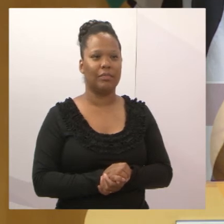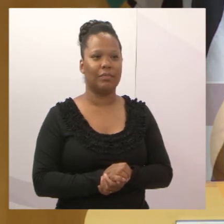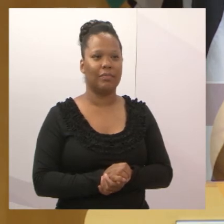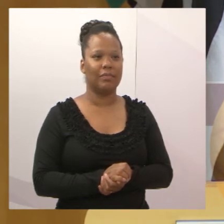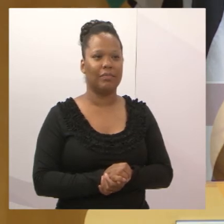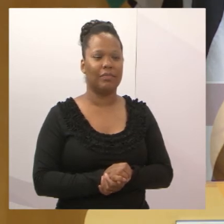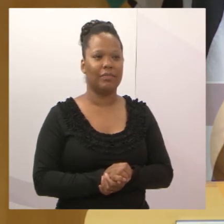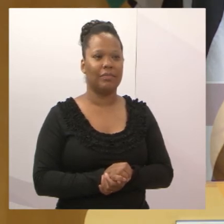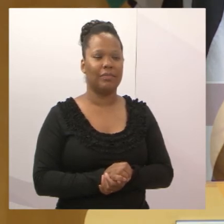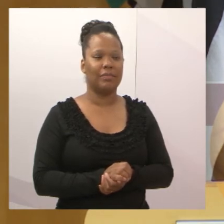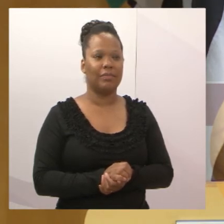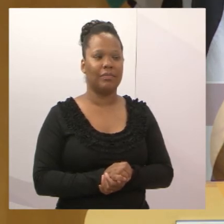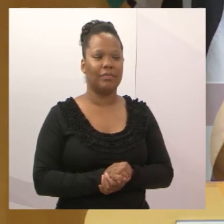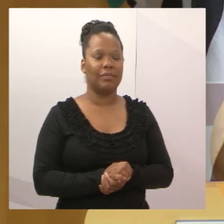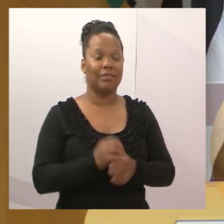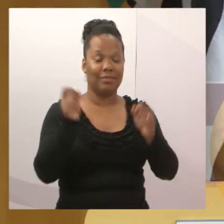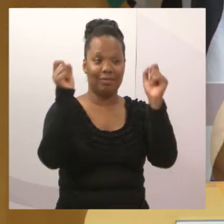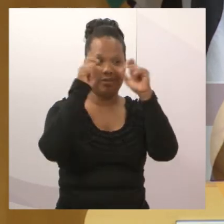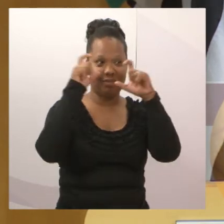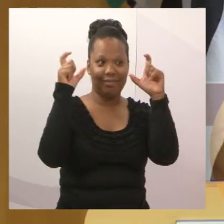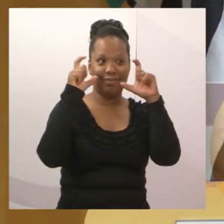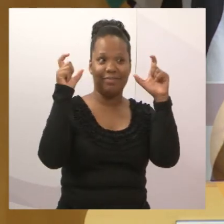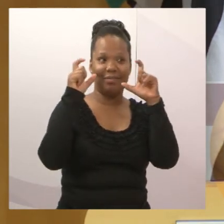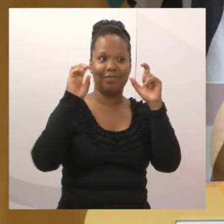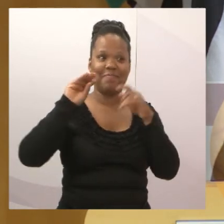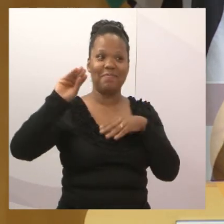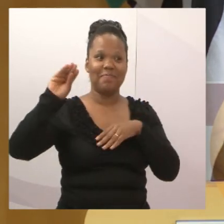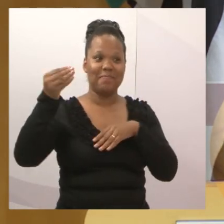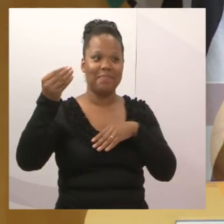de picanha, né? Entendeu?